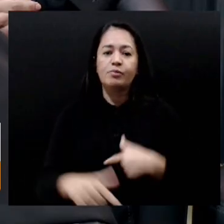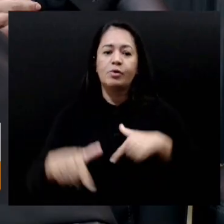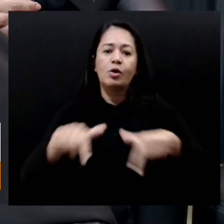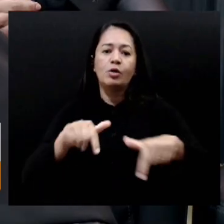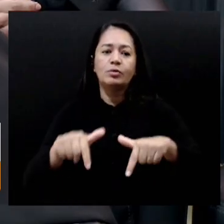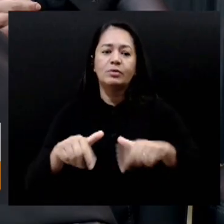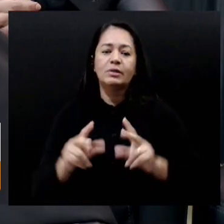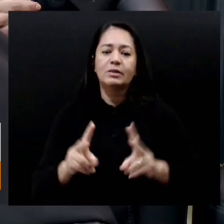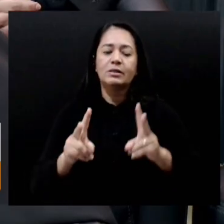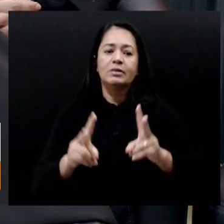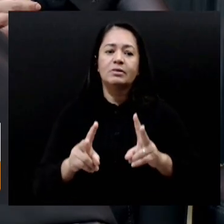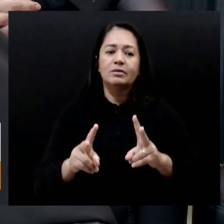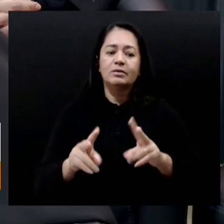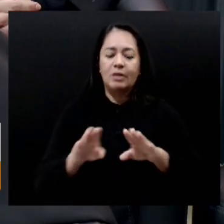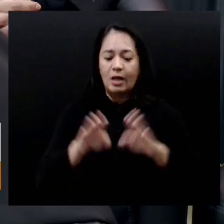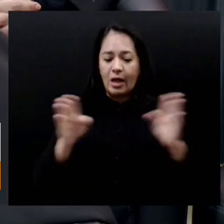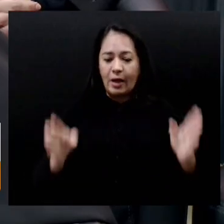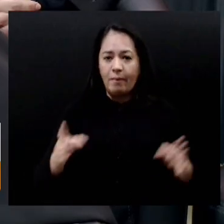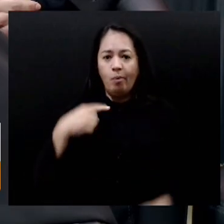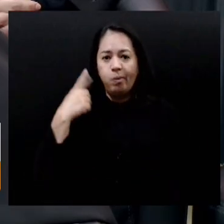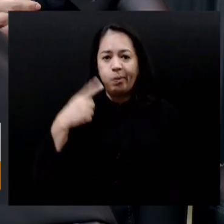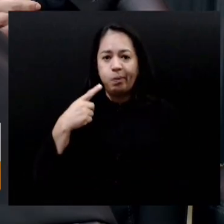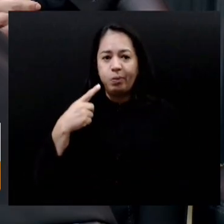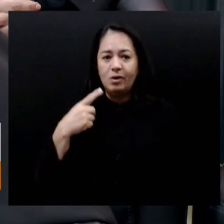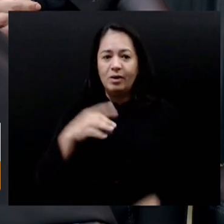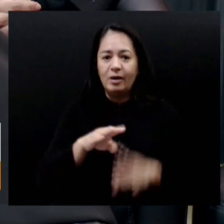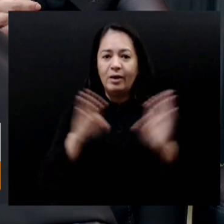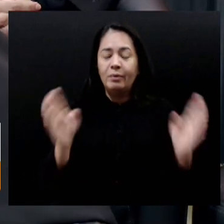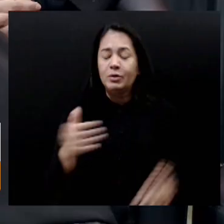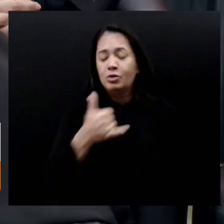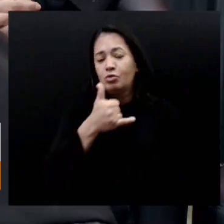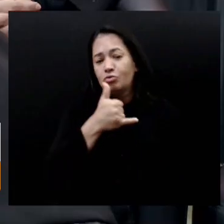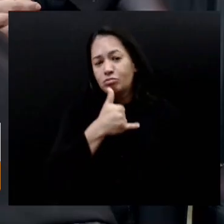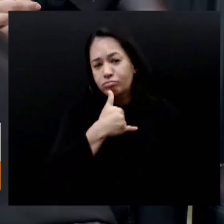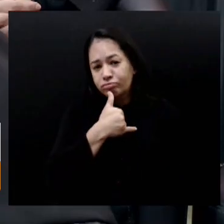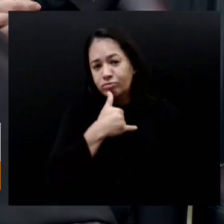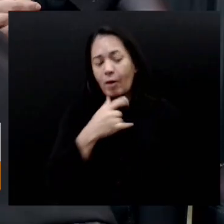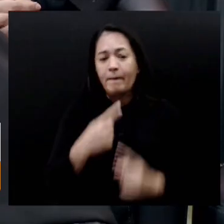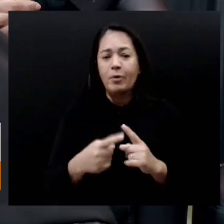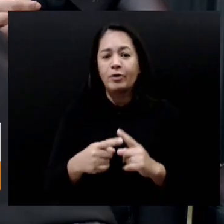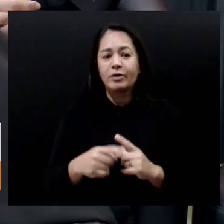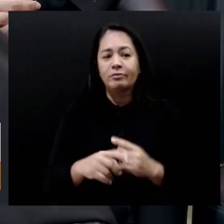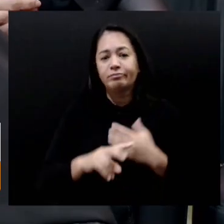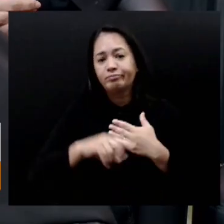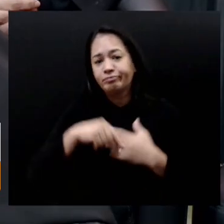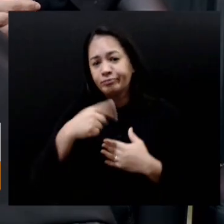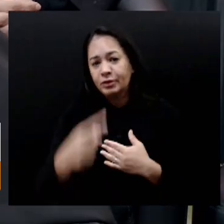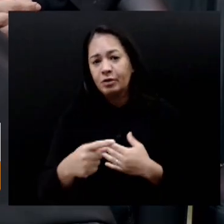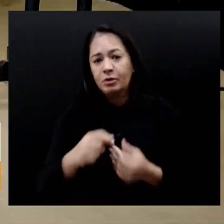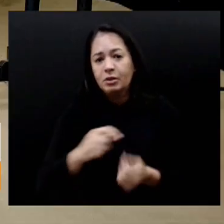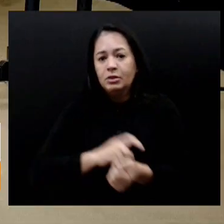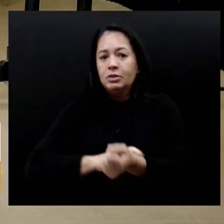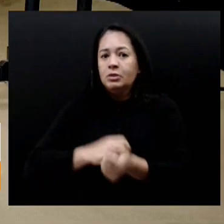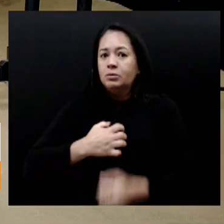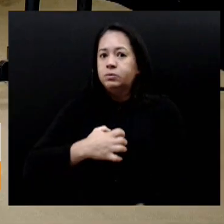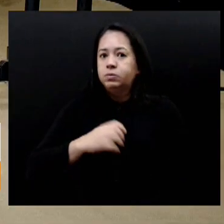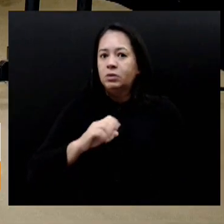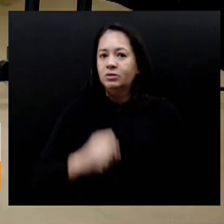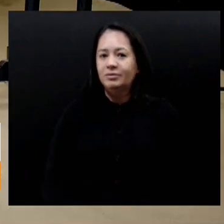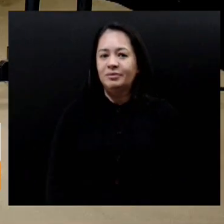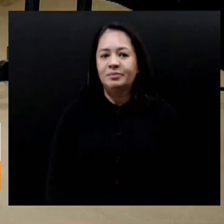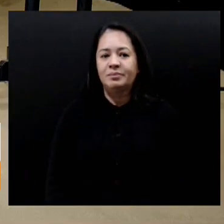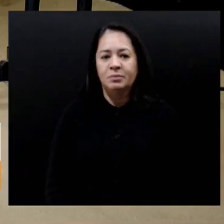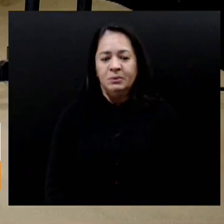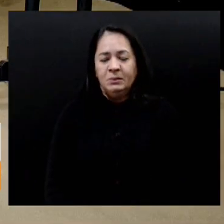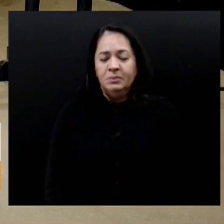do advogado é a mesa da lamúria, a mesa da tristeza, porque é o que vem logo após o impulso da raiva. Muito bem. E você de